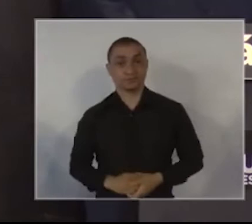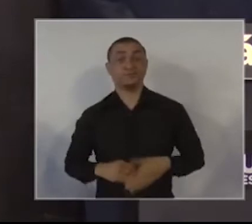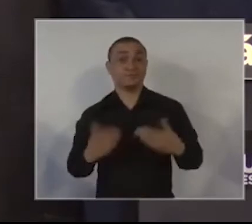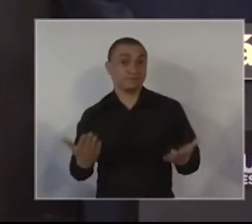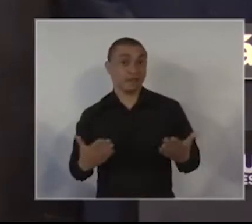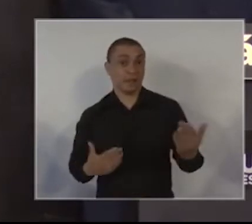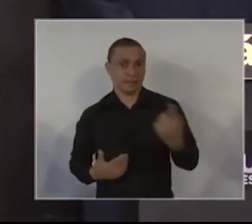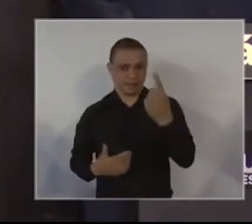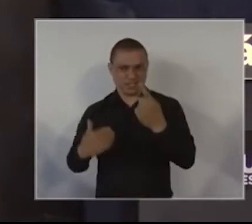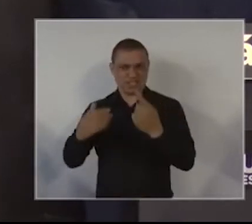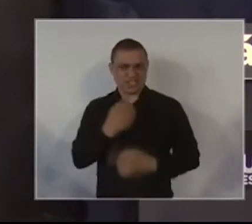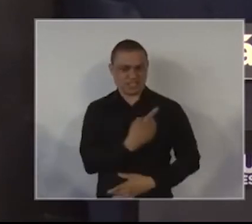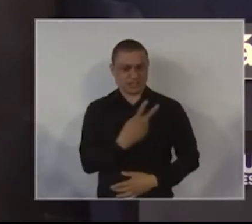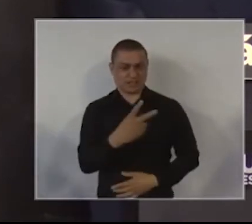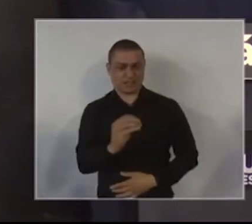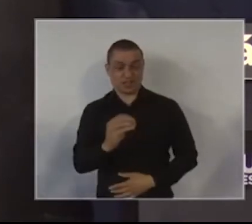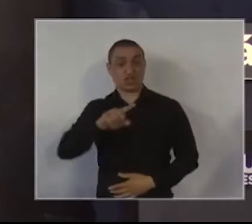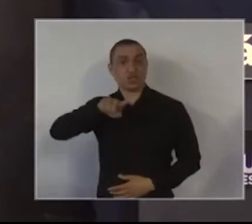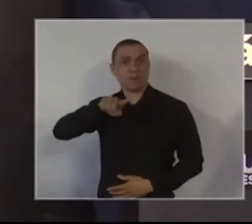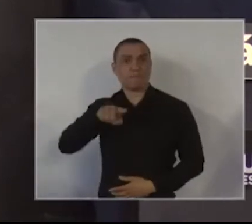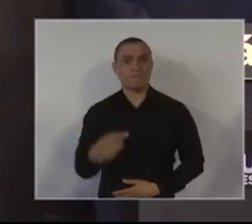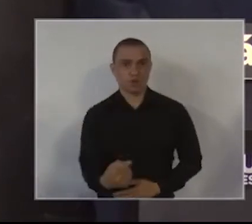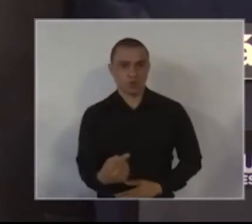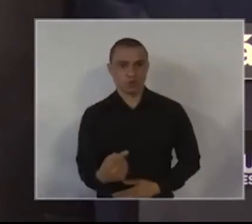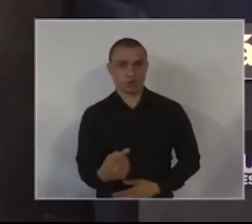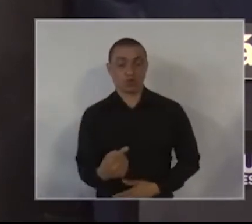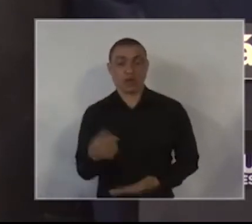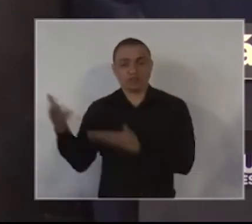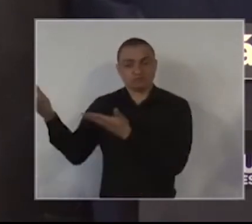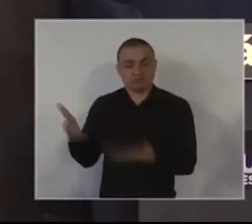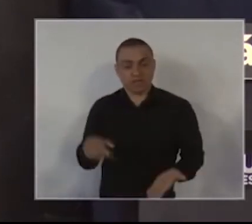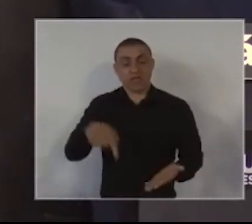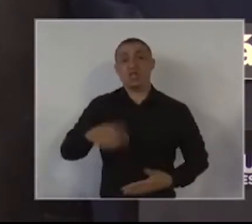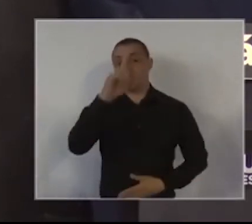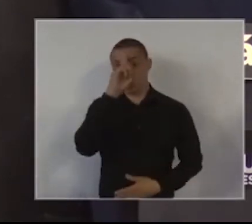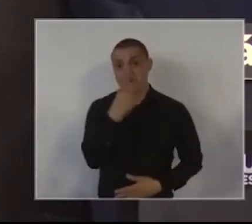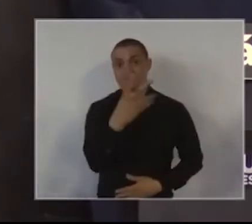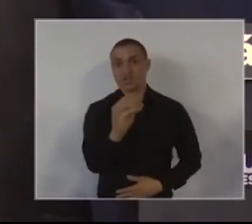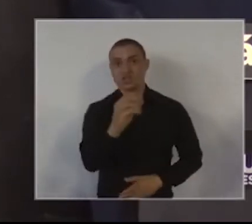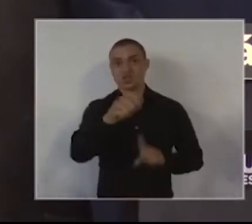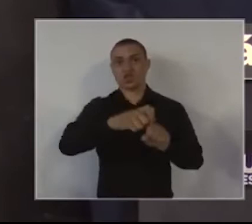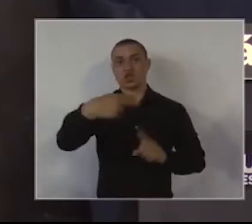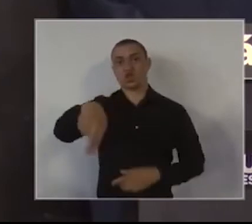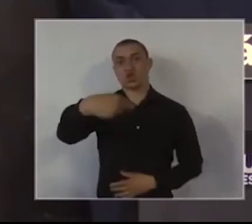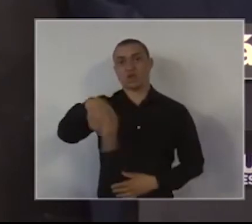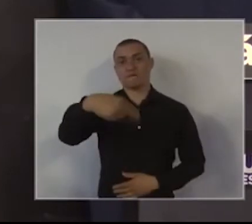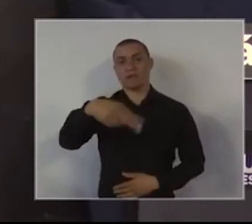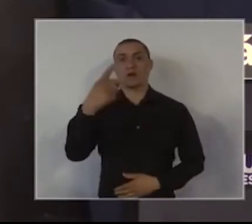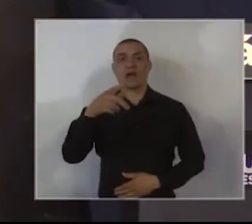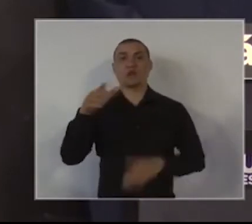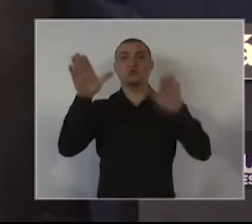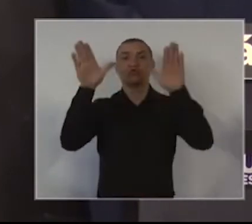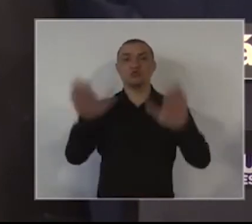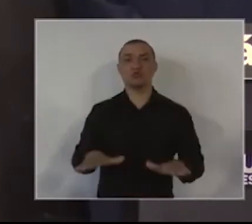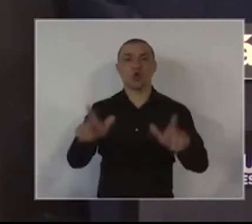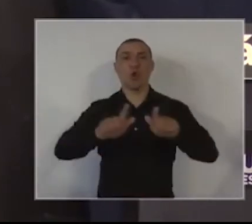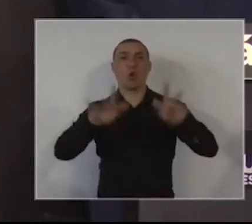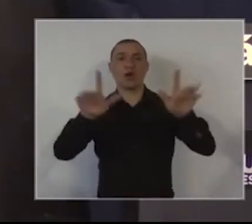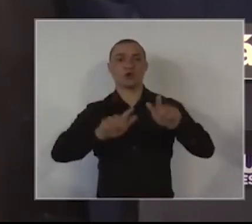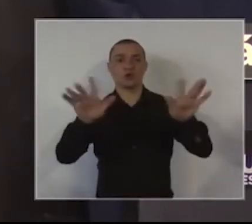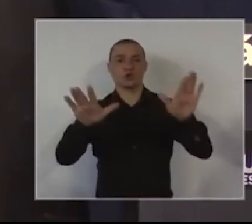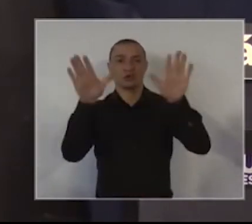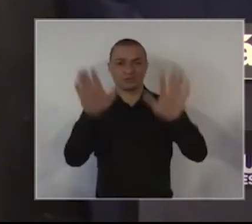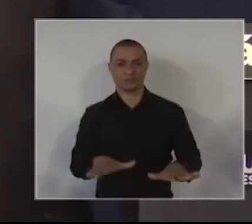que as primeiras 120 mil doses chegam no dia 20 de novembro, no Aeroporto Internacional de